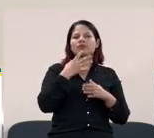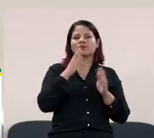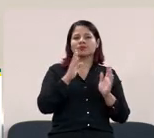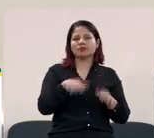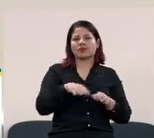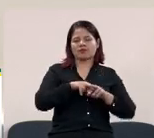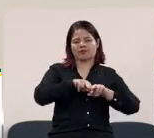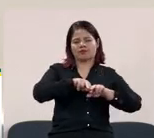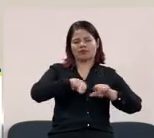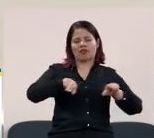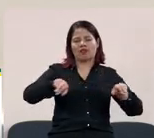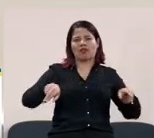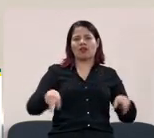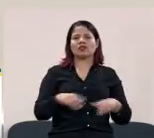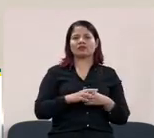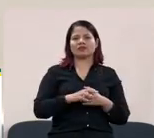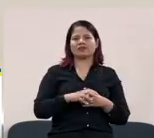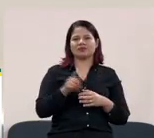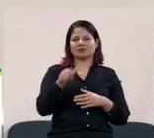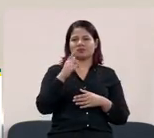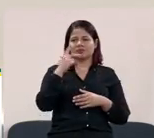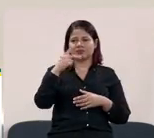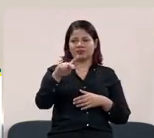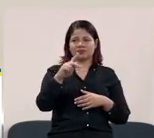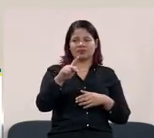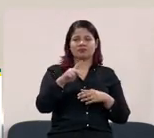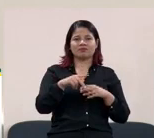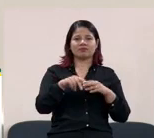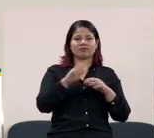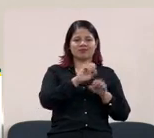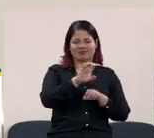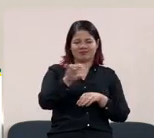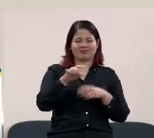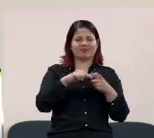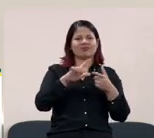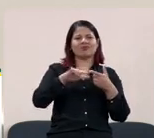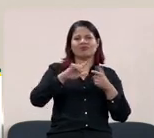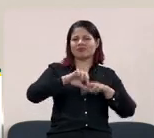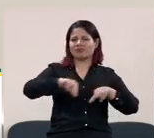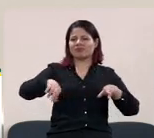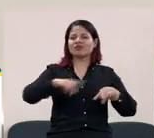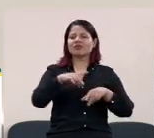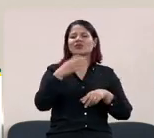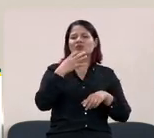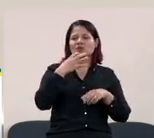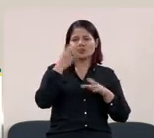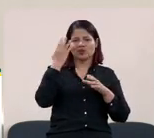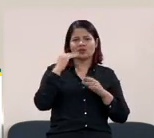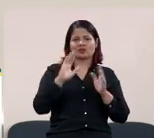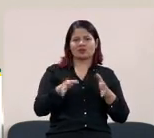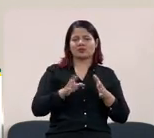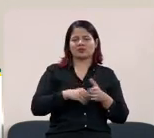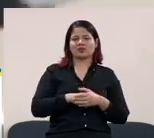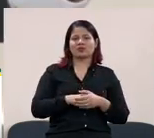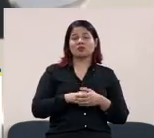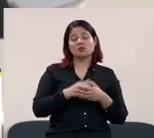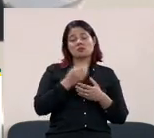causa tremendo sobre educação, que pudéssemos,